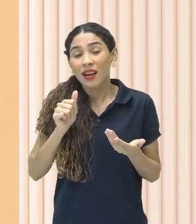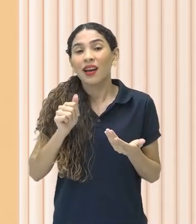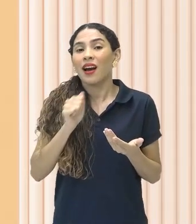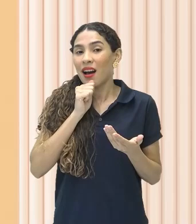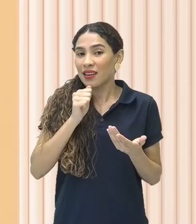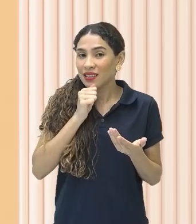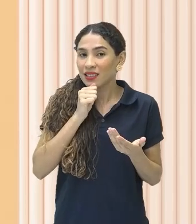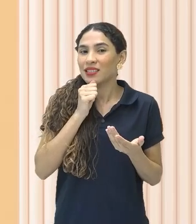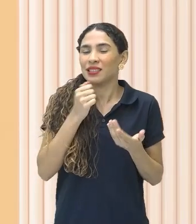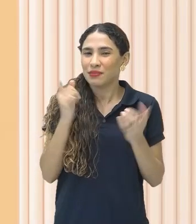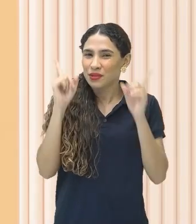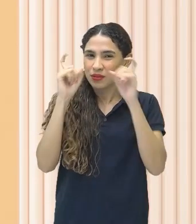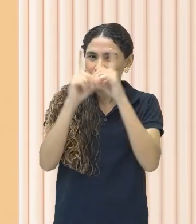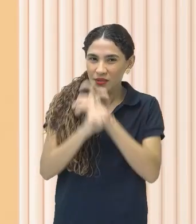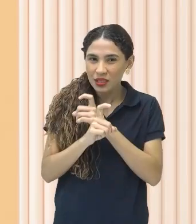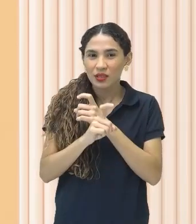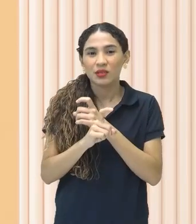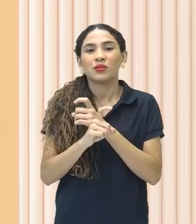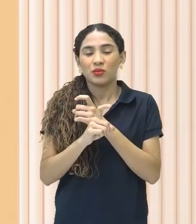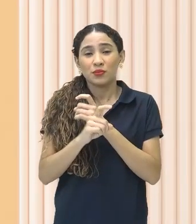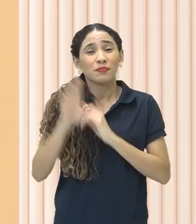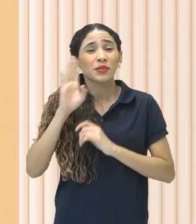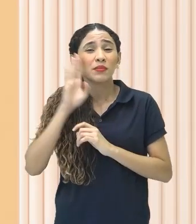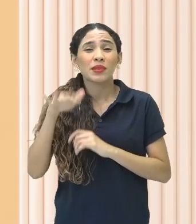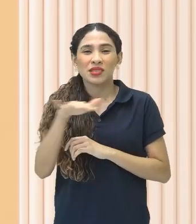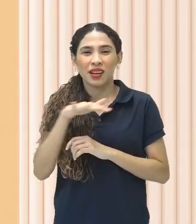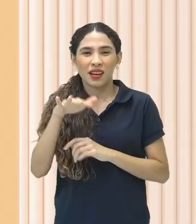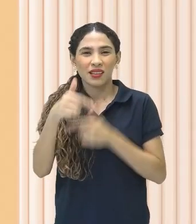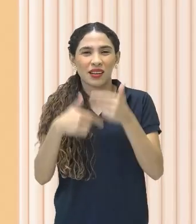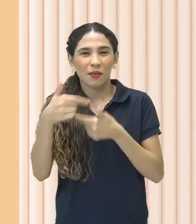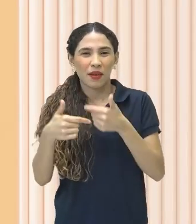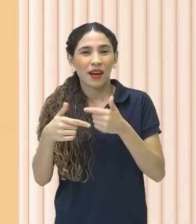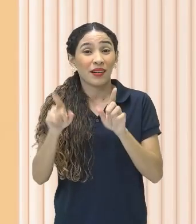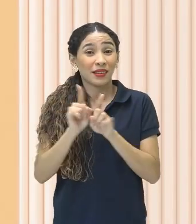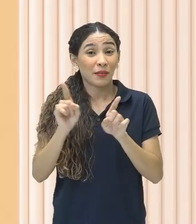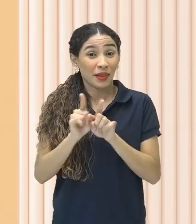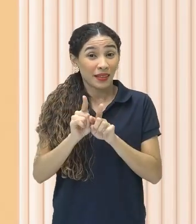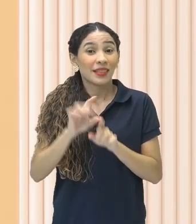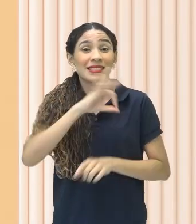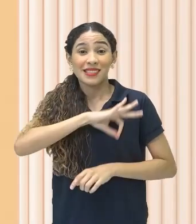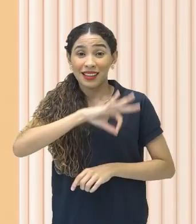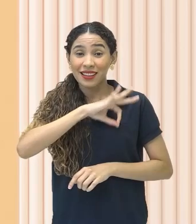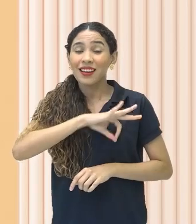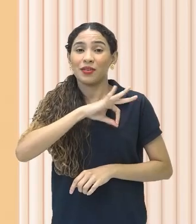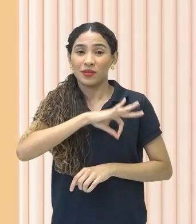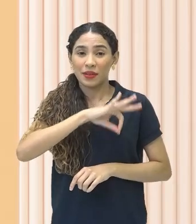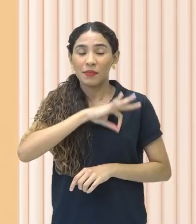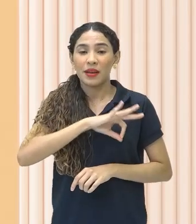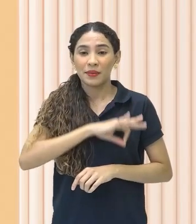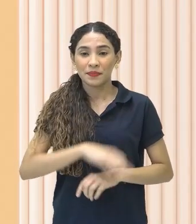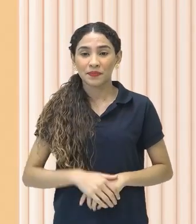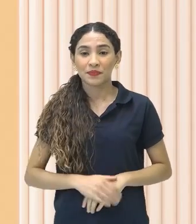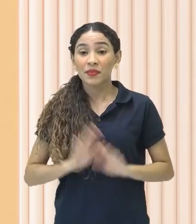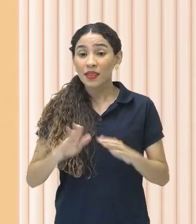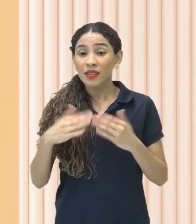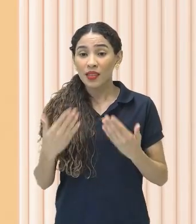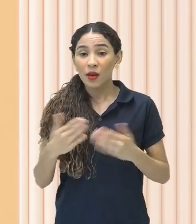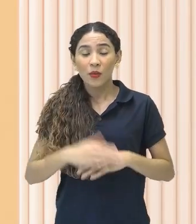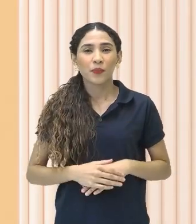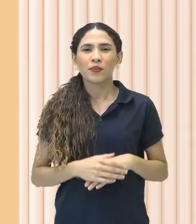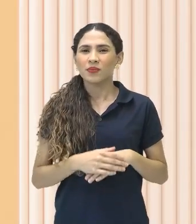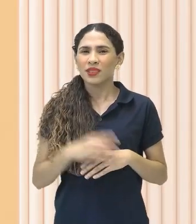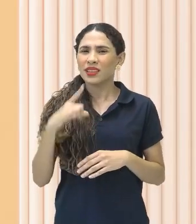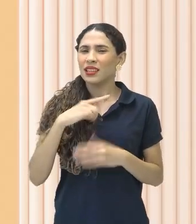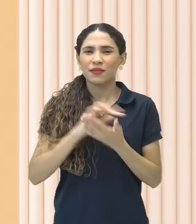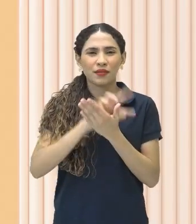tem algumas dificuldades que elas enfrentam no mundo do trabalho, inclusive a própria questão salarial. Então, muitas